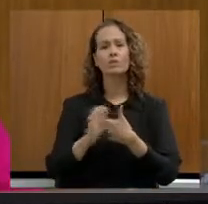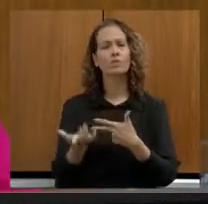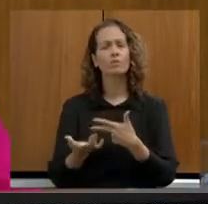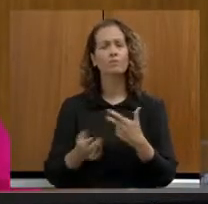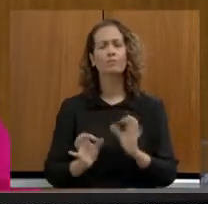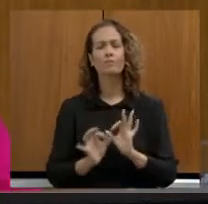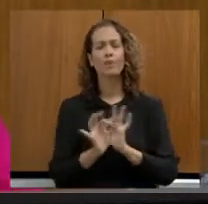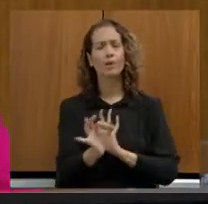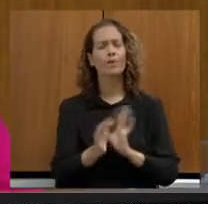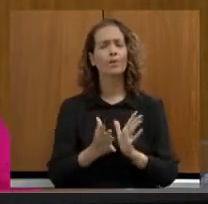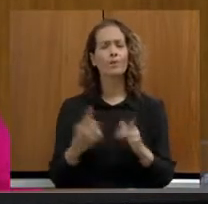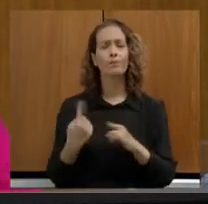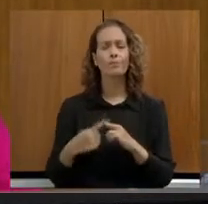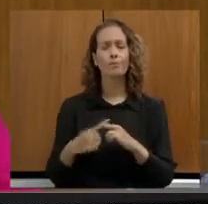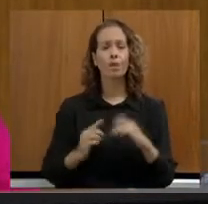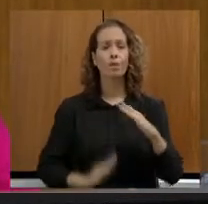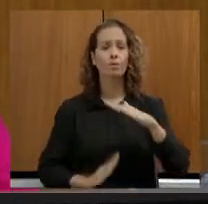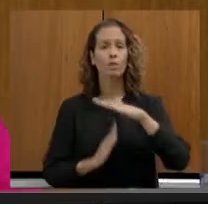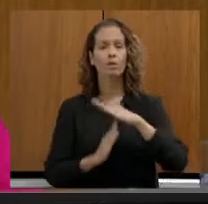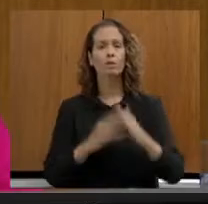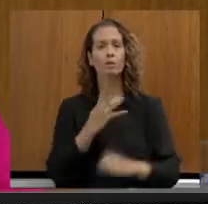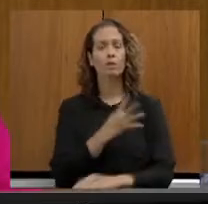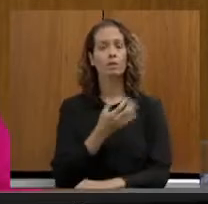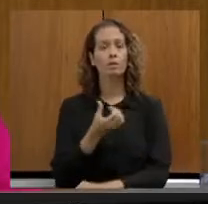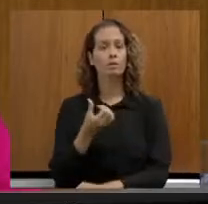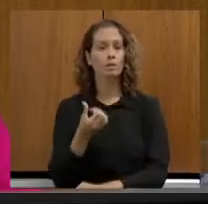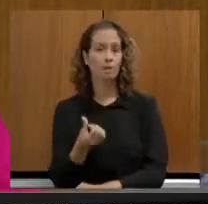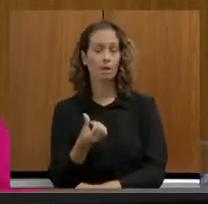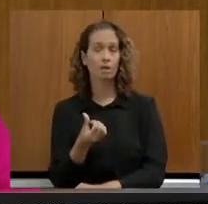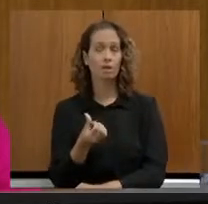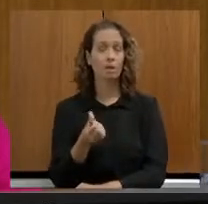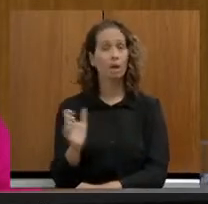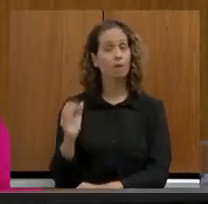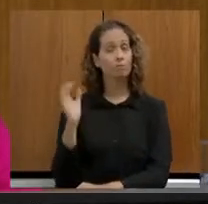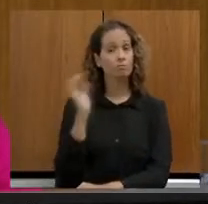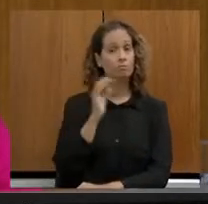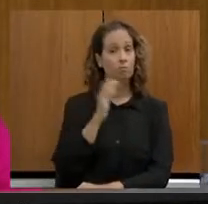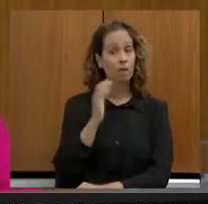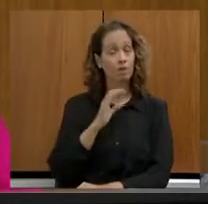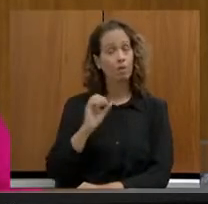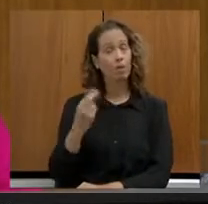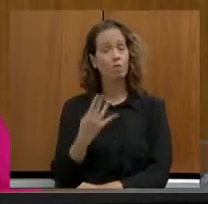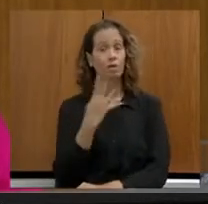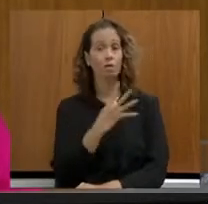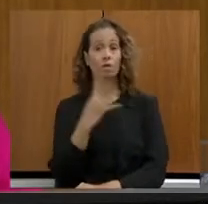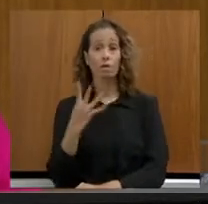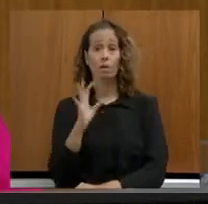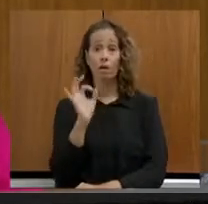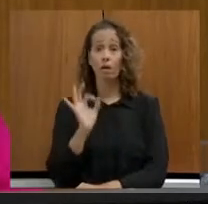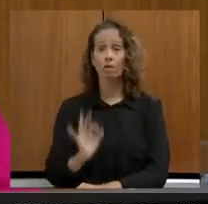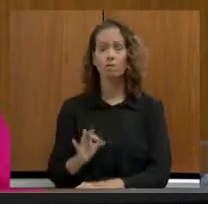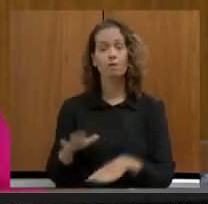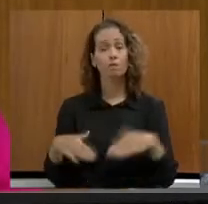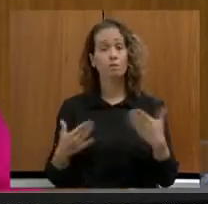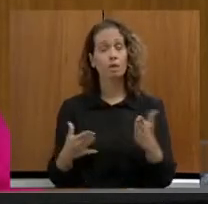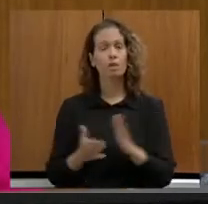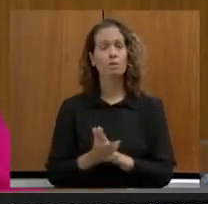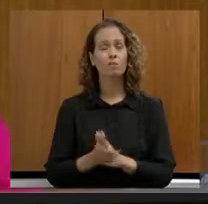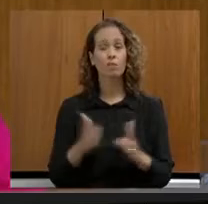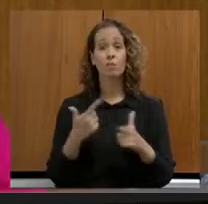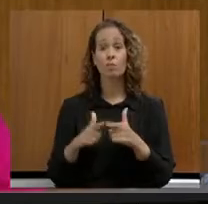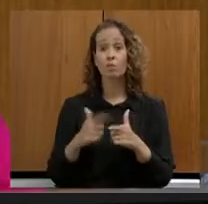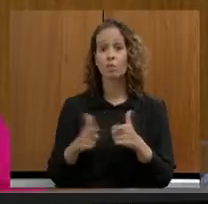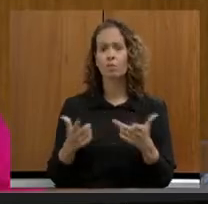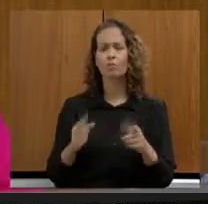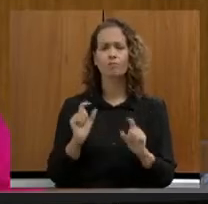Quarenta e nove porcento prudencial 46 ou Alerta né 44 quer dizer a situação fica ainda mais cômoda se